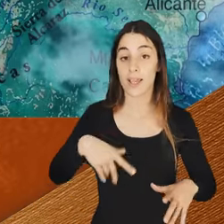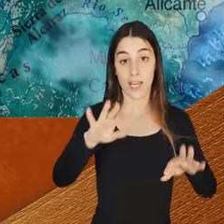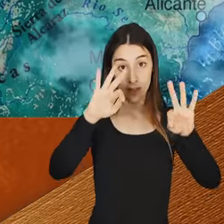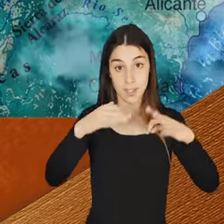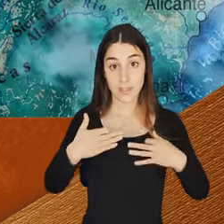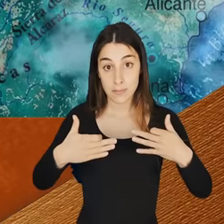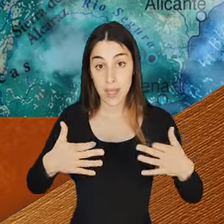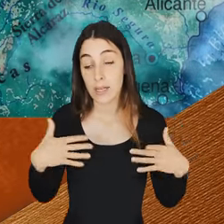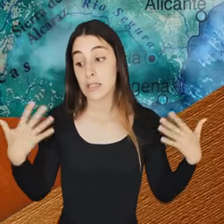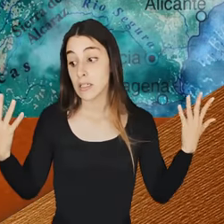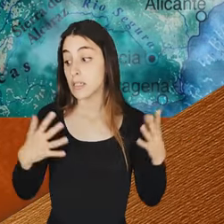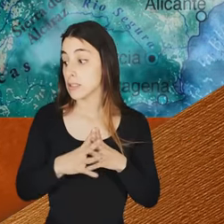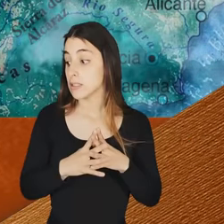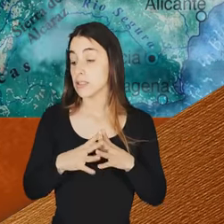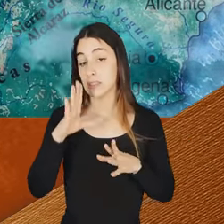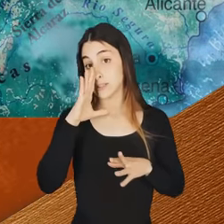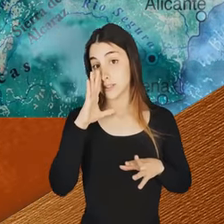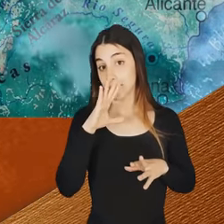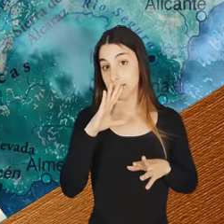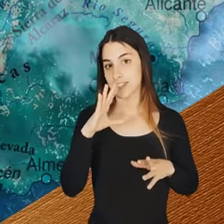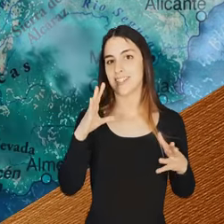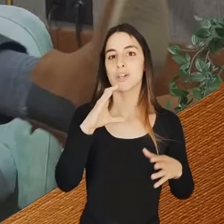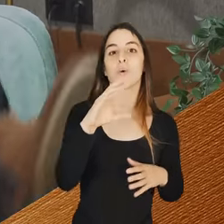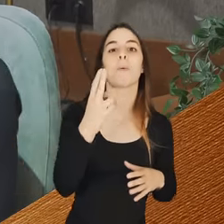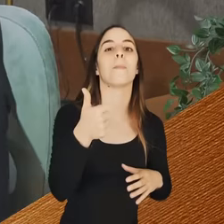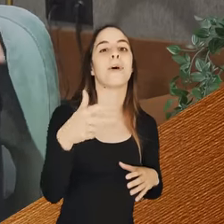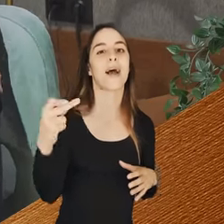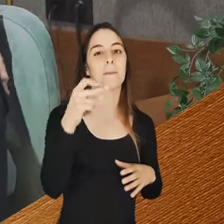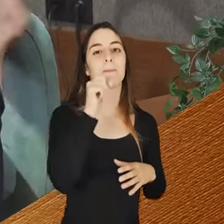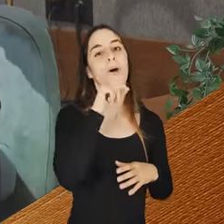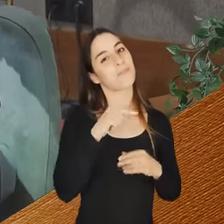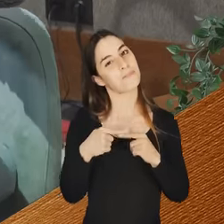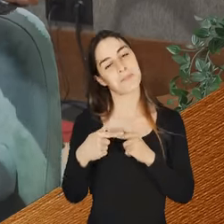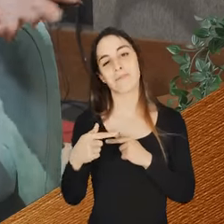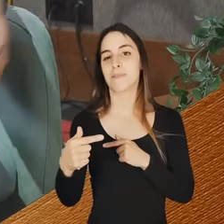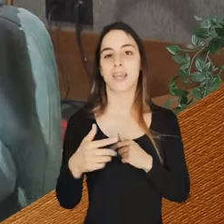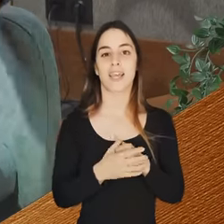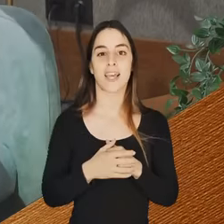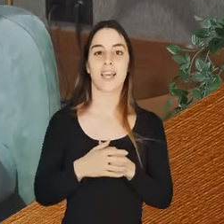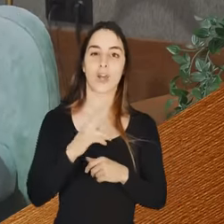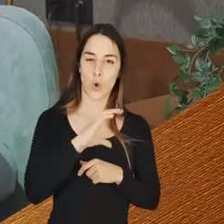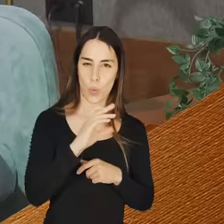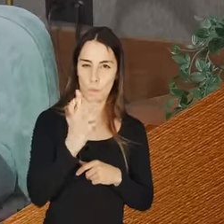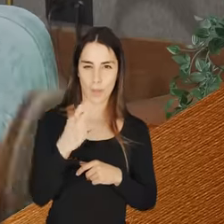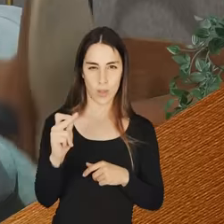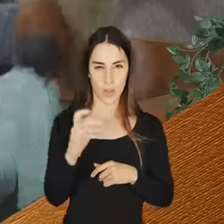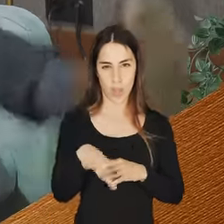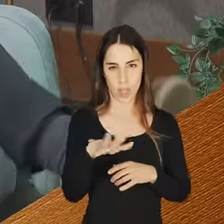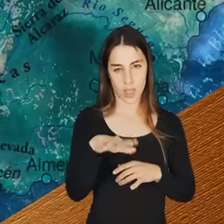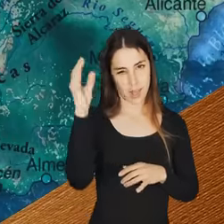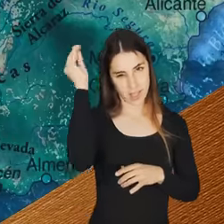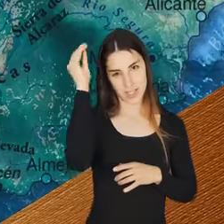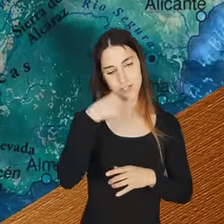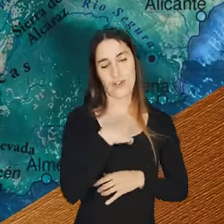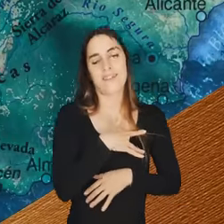Sim. Se vivessem em Cuba, podiam ir todos os dias. Cuba do Alentejo, não é? Oh, como eu adoro o